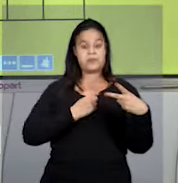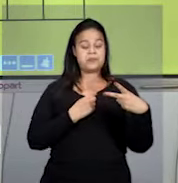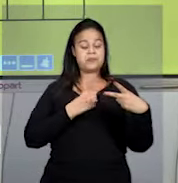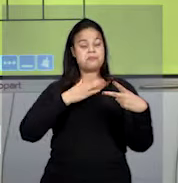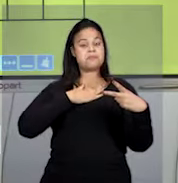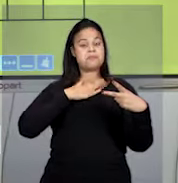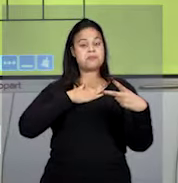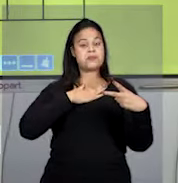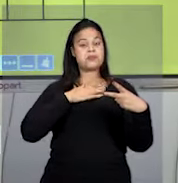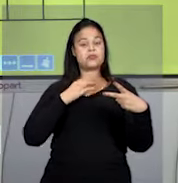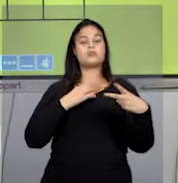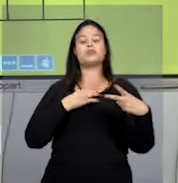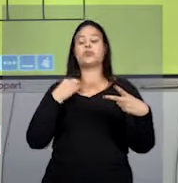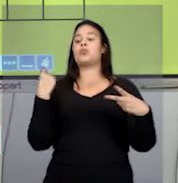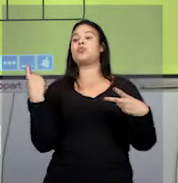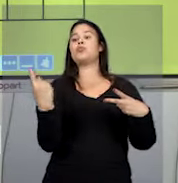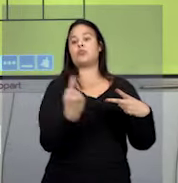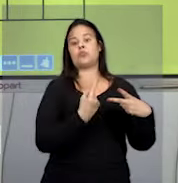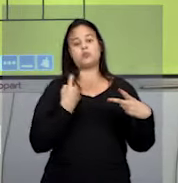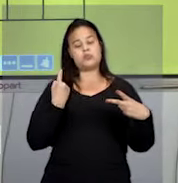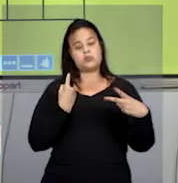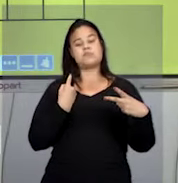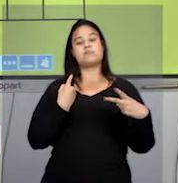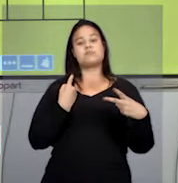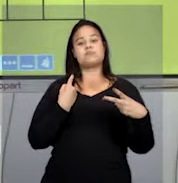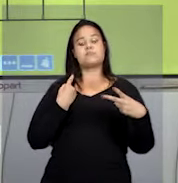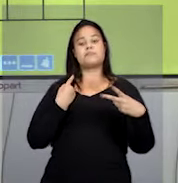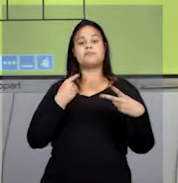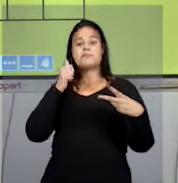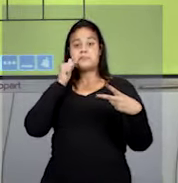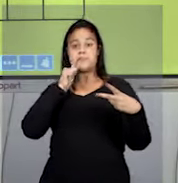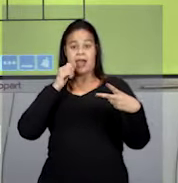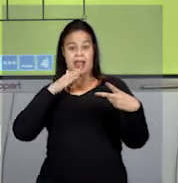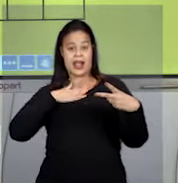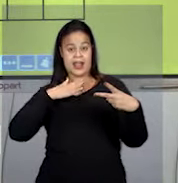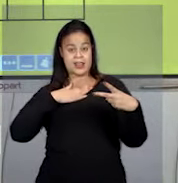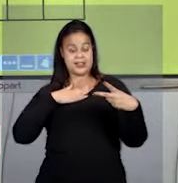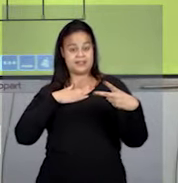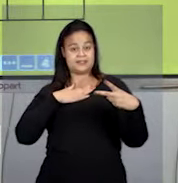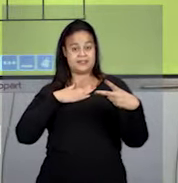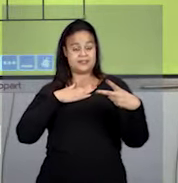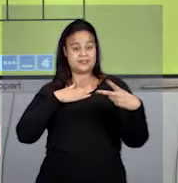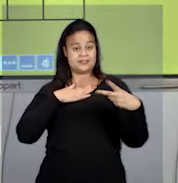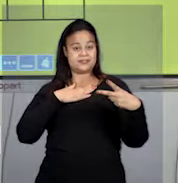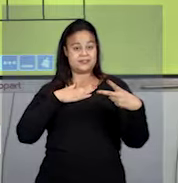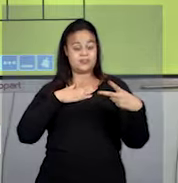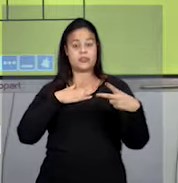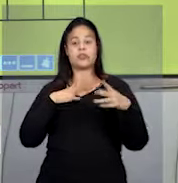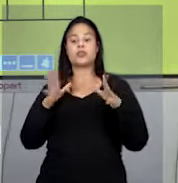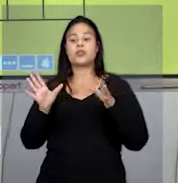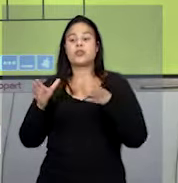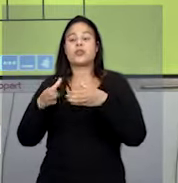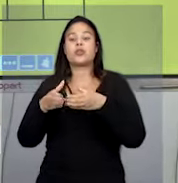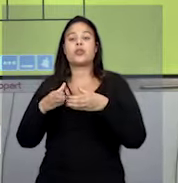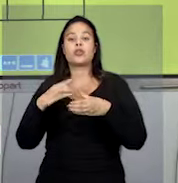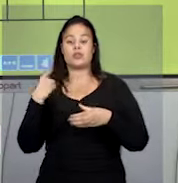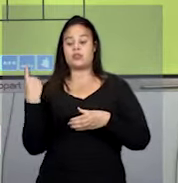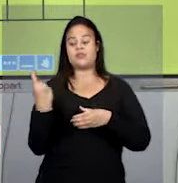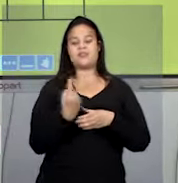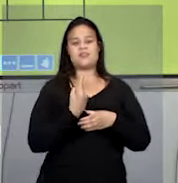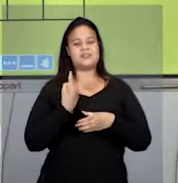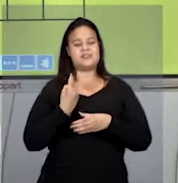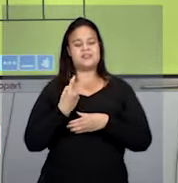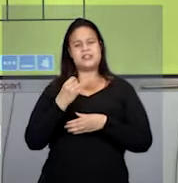meu, é nosso, é minha, né? São nossas. E aí, quando eu falo